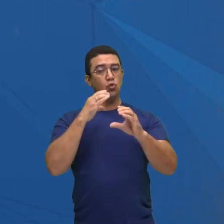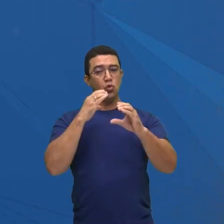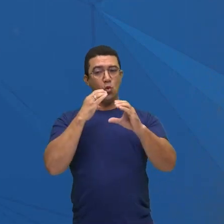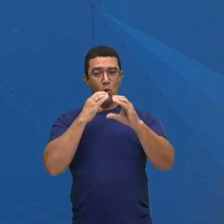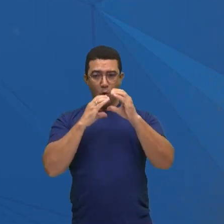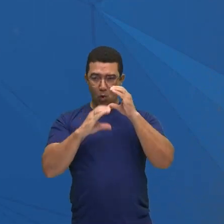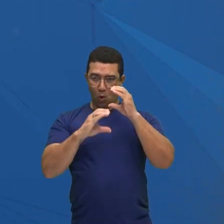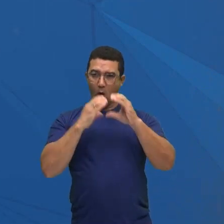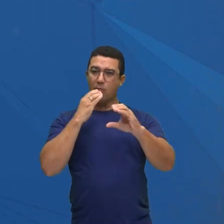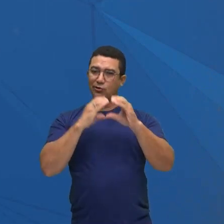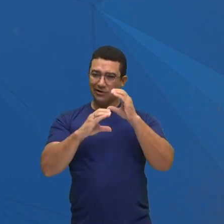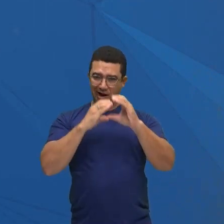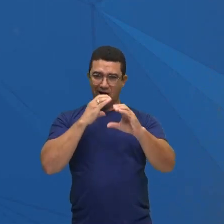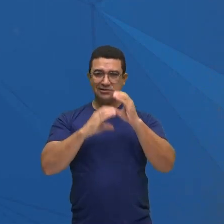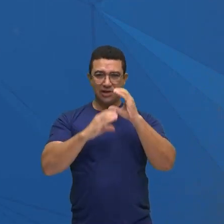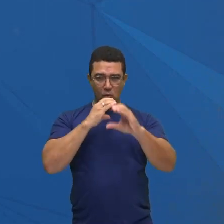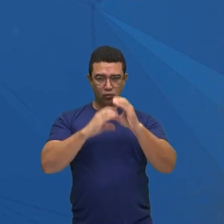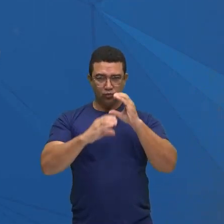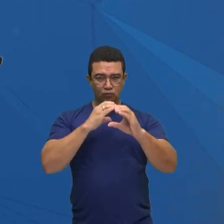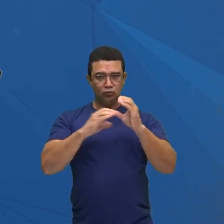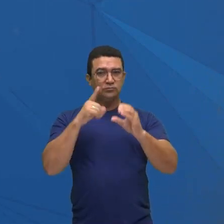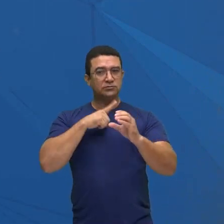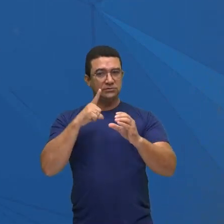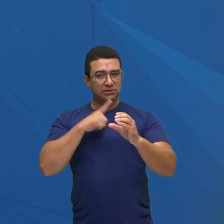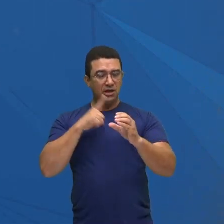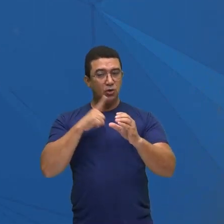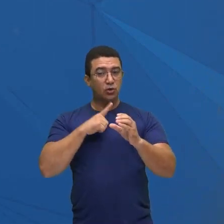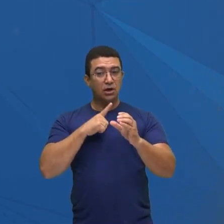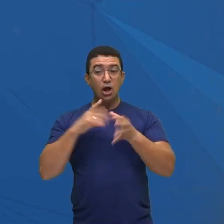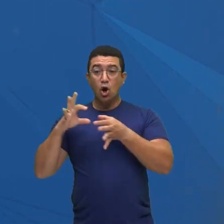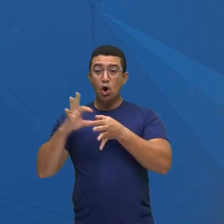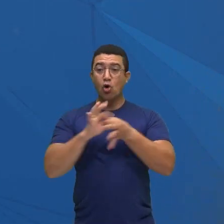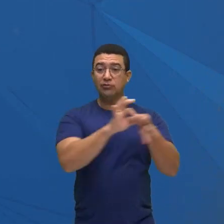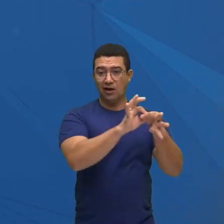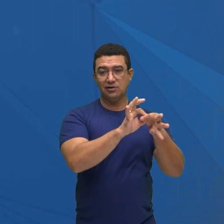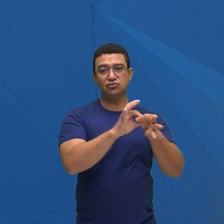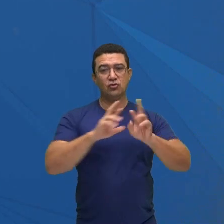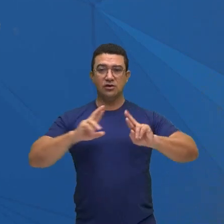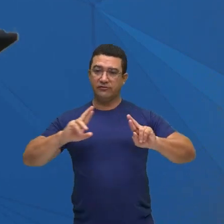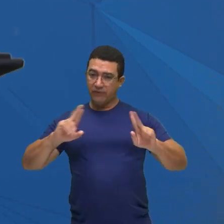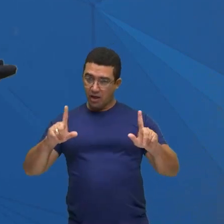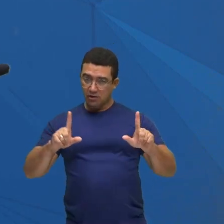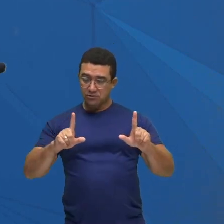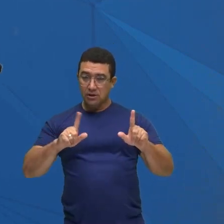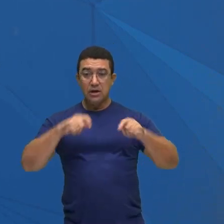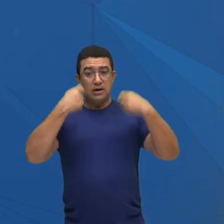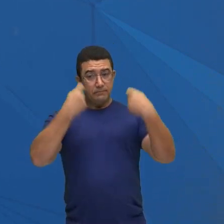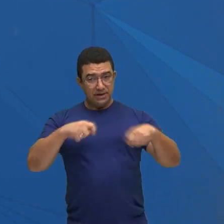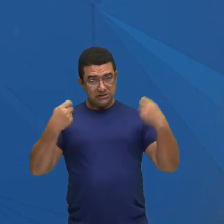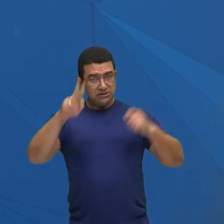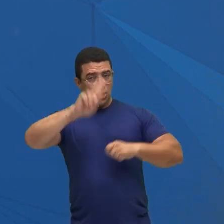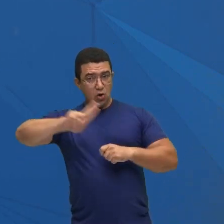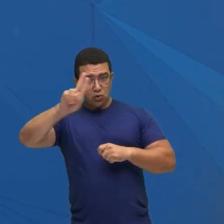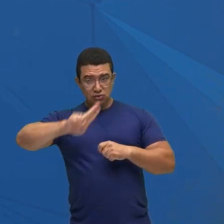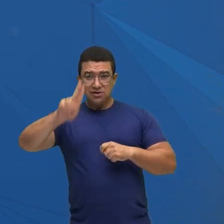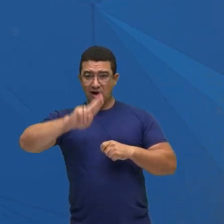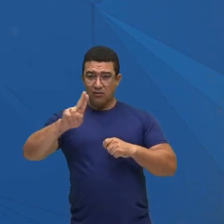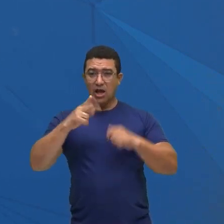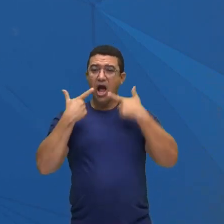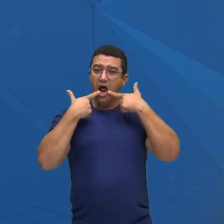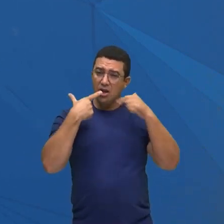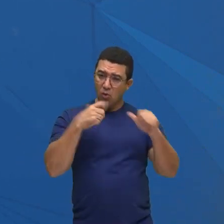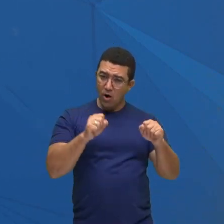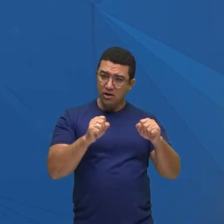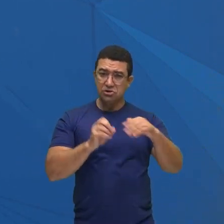eles estão em contextos diferentes, né? É importante você utilizar a linguagem formal em alguns aspectos da sua vida, né? Por exemplo, você